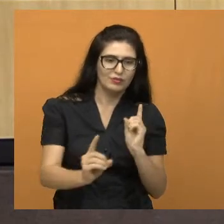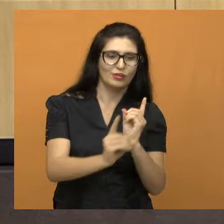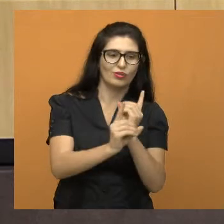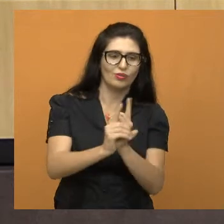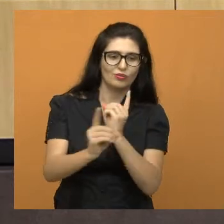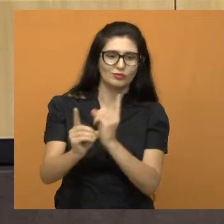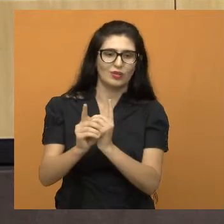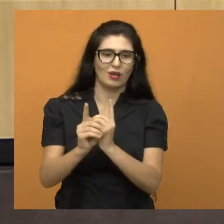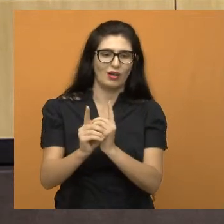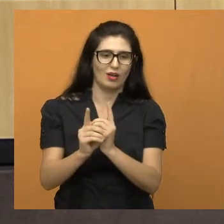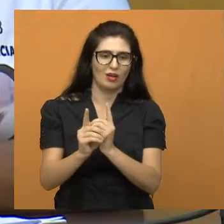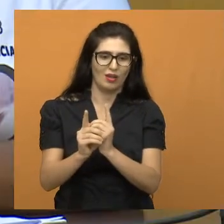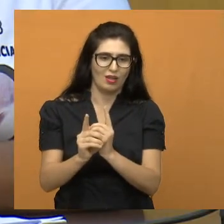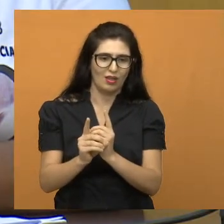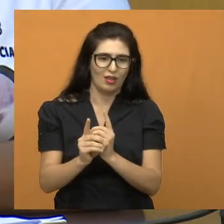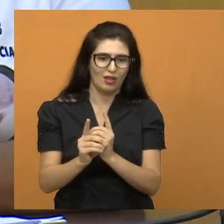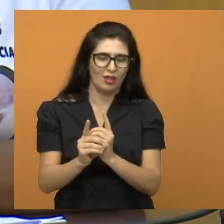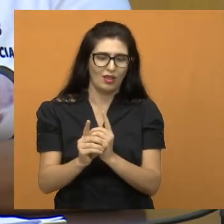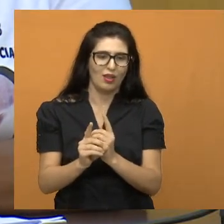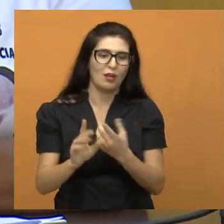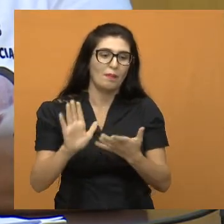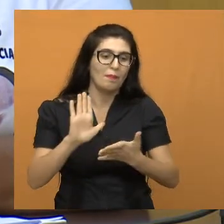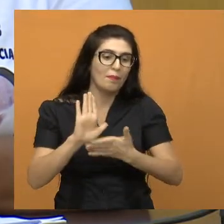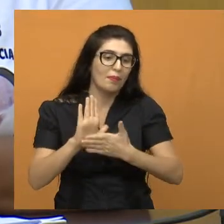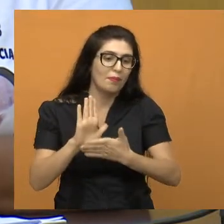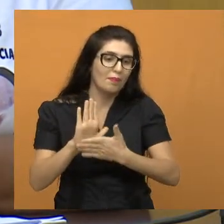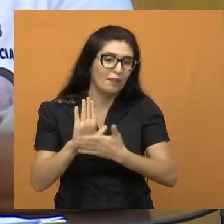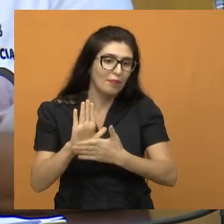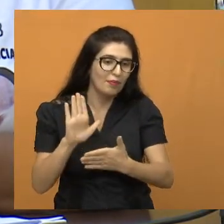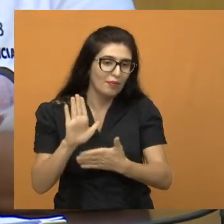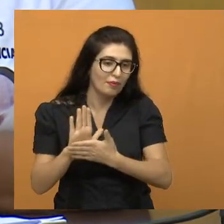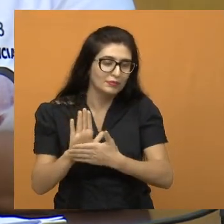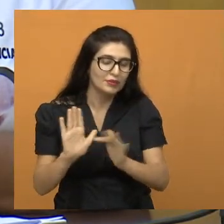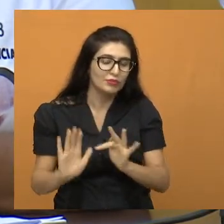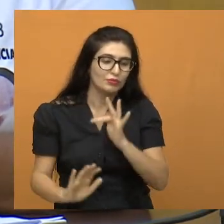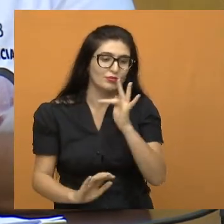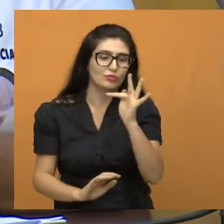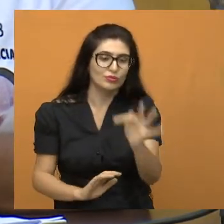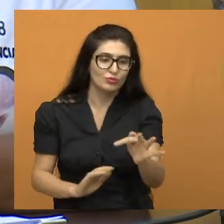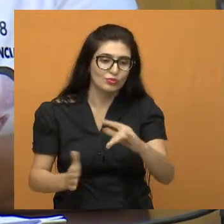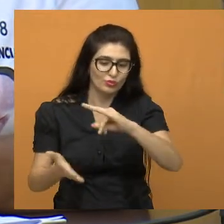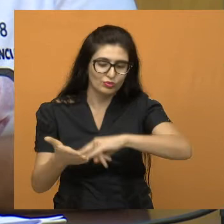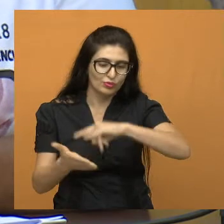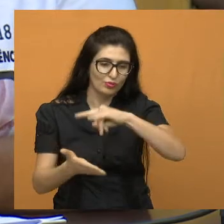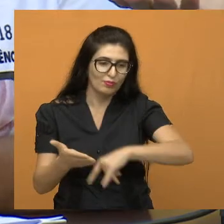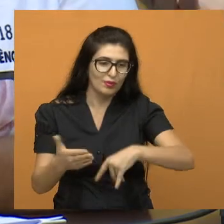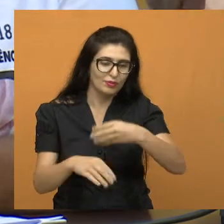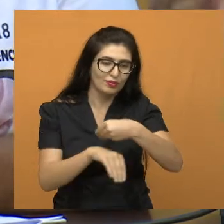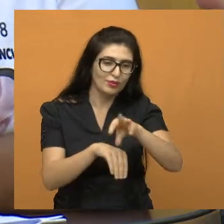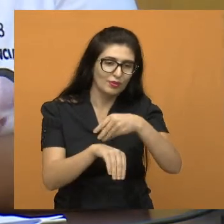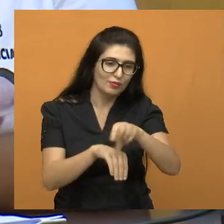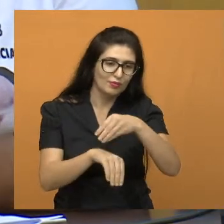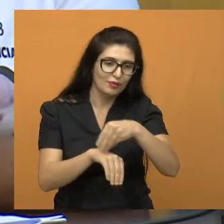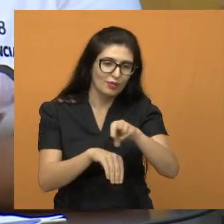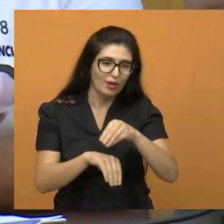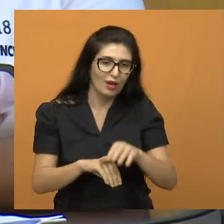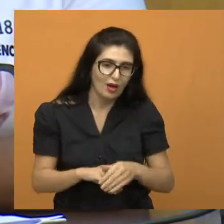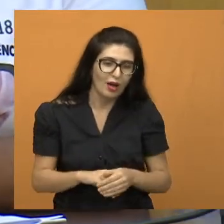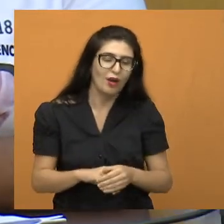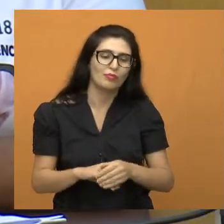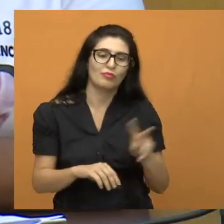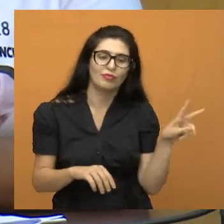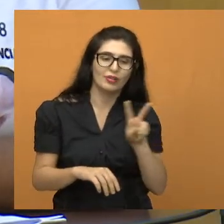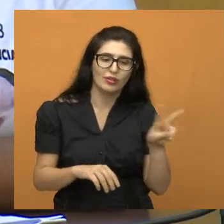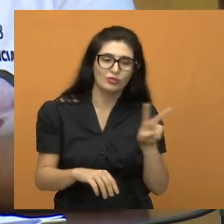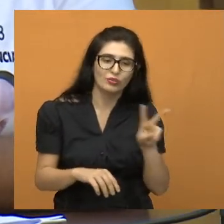na faladação. É tirar propostas que depois nós vamos gerar um documento e encaminhar quem de direito. Se vai ser para o